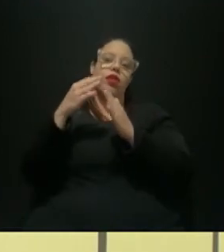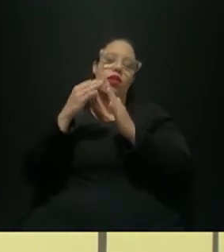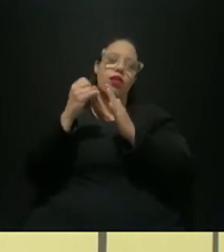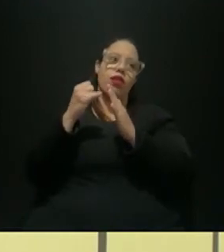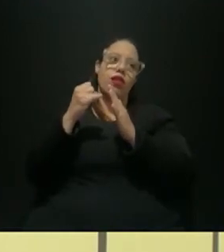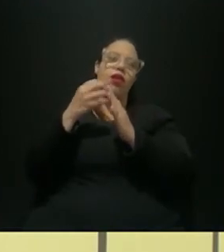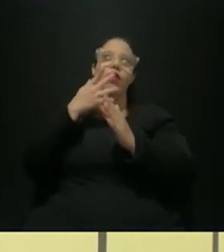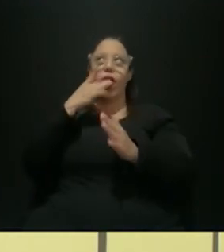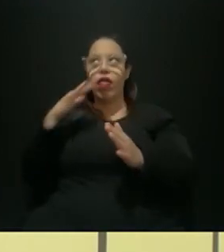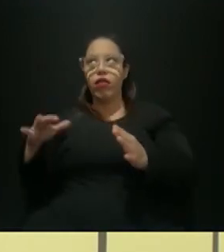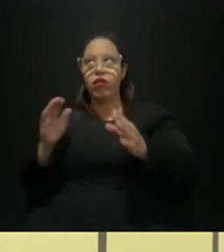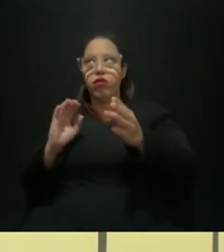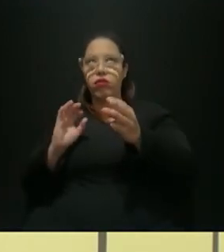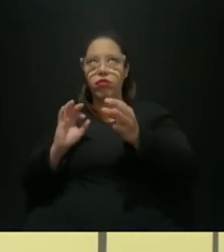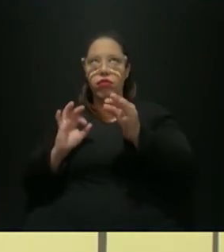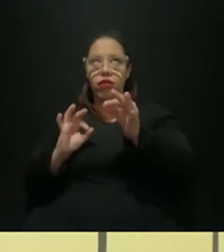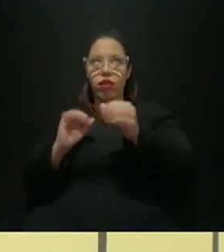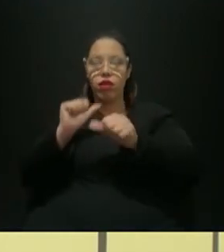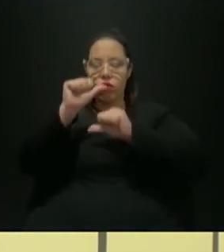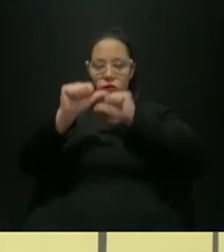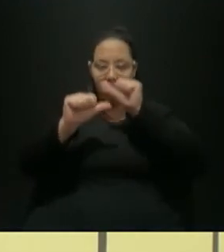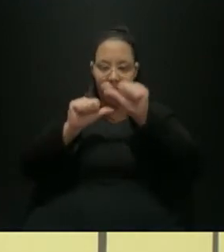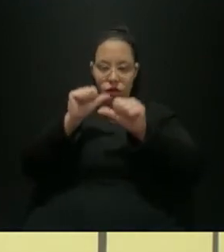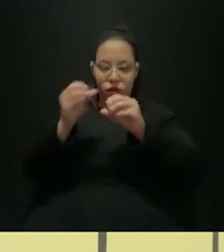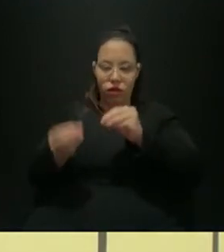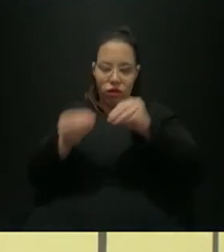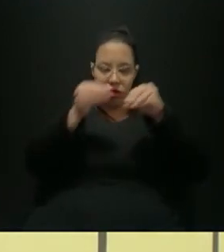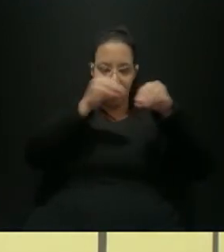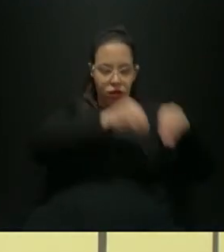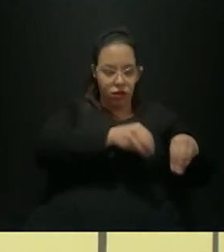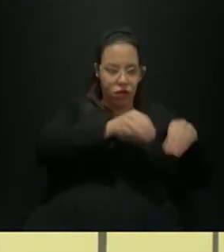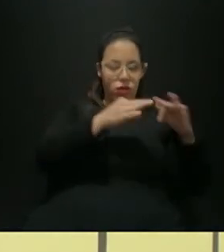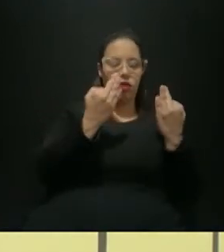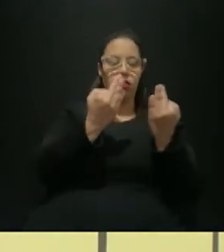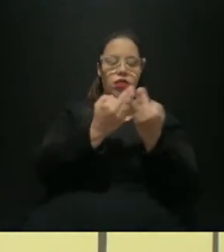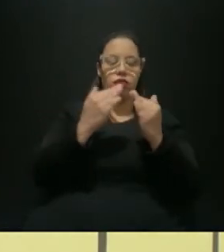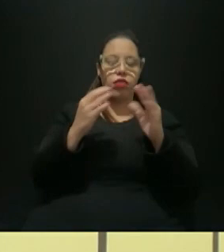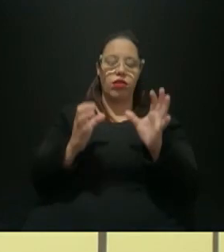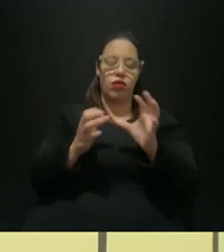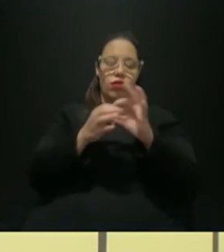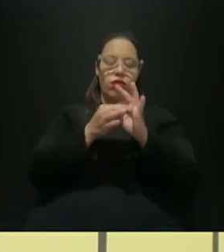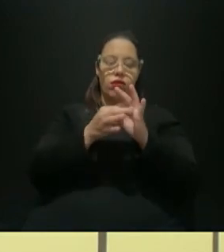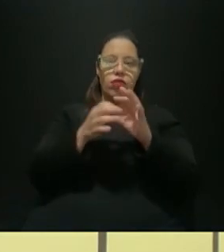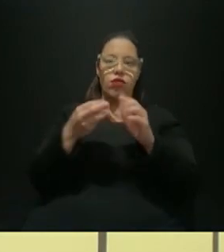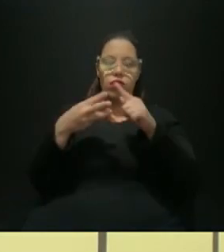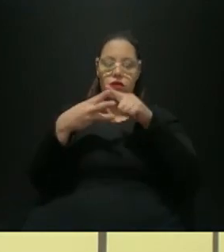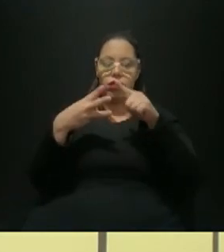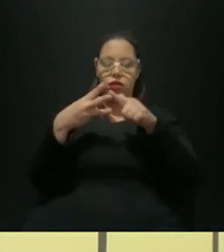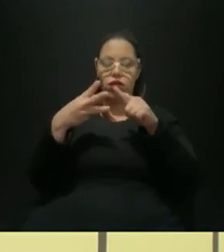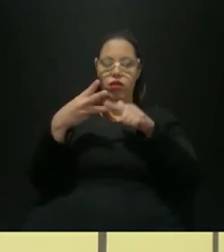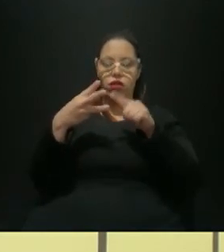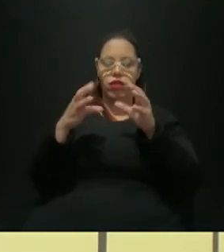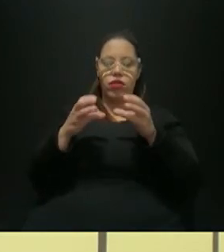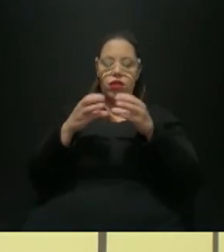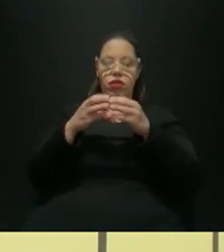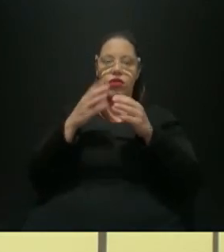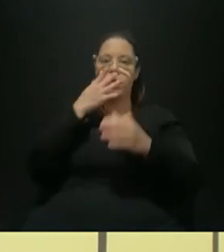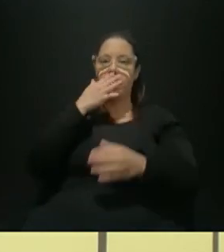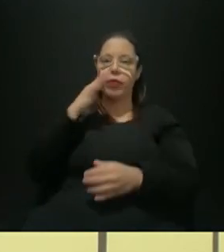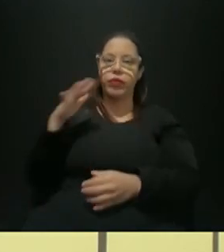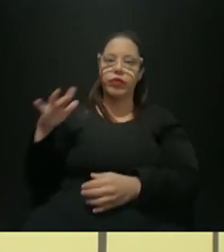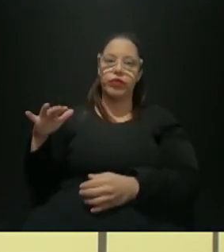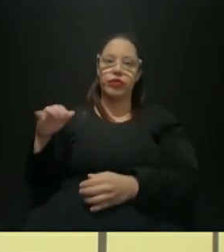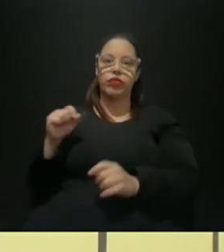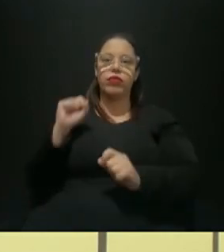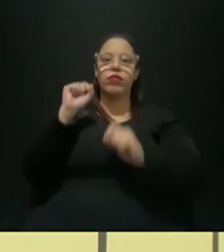eles começaram a acompanhar o desenvolvimento desses 3 grupos de criança. Sim. Eles continuam fazendo isso